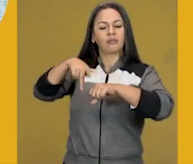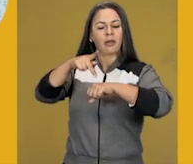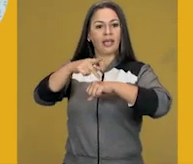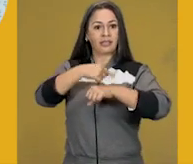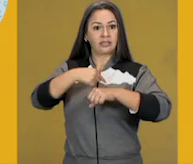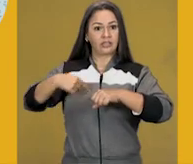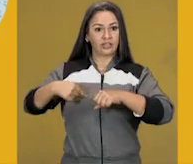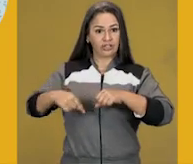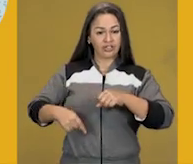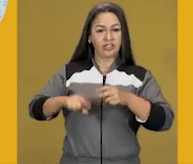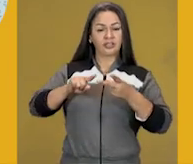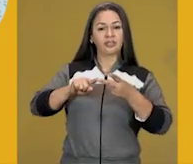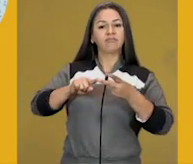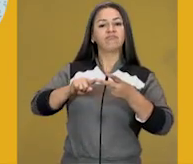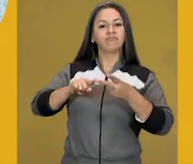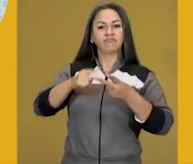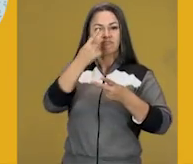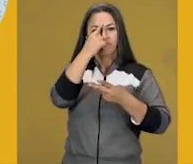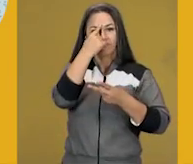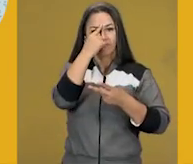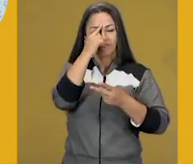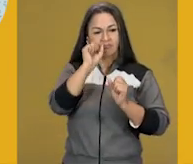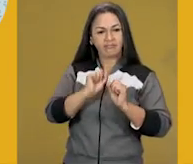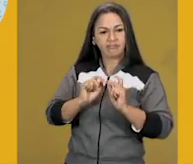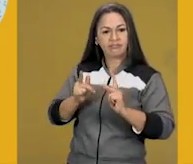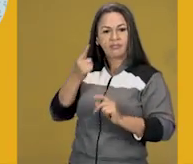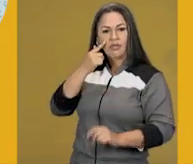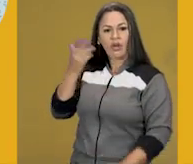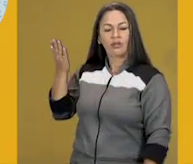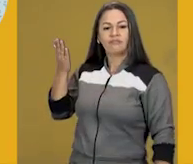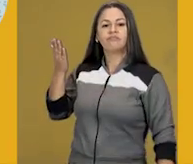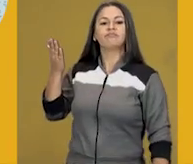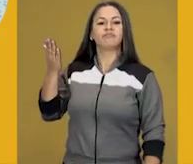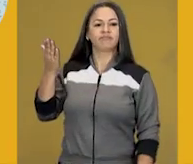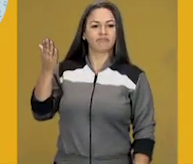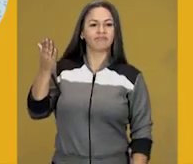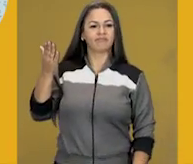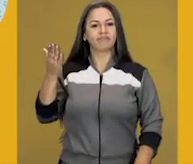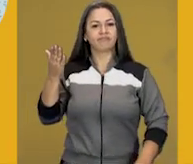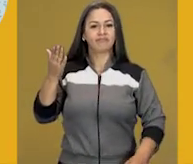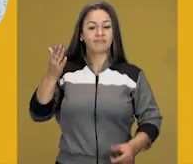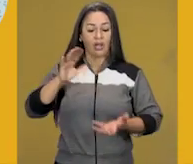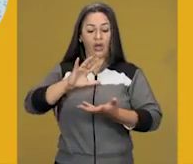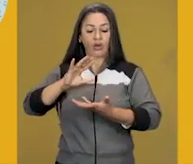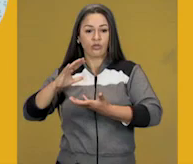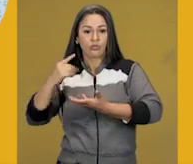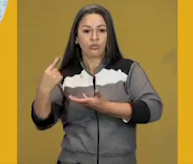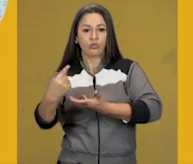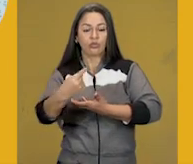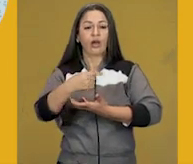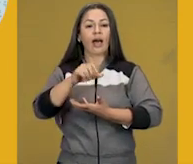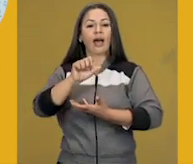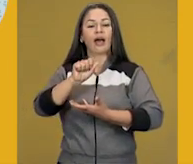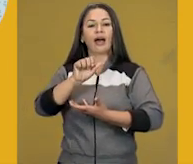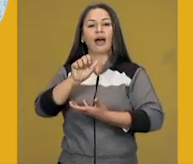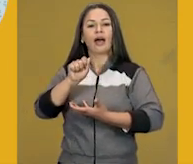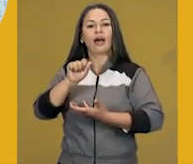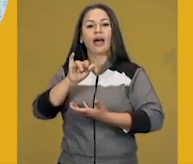A Ásia, vocês podem ver, ela se localiza nessa porção oriental do mundo. Ela vai